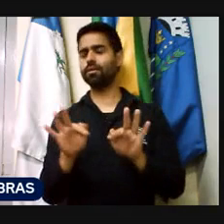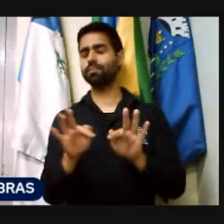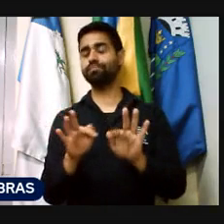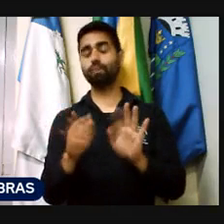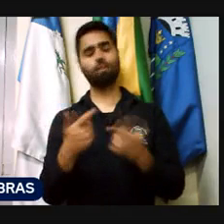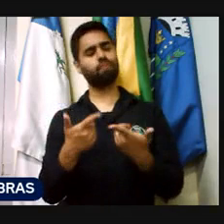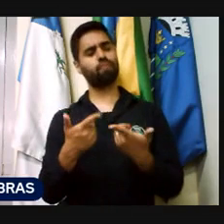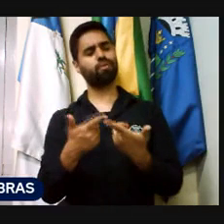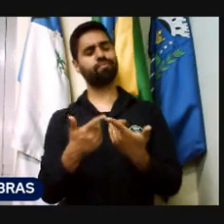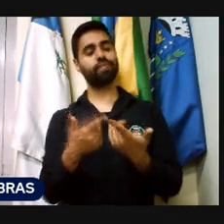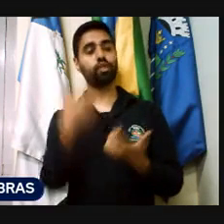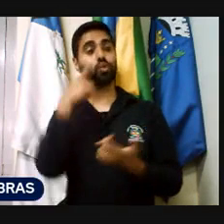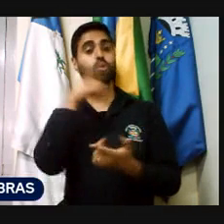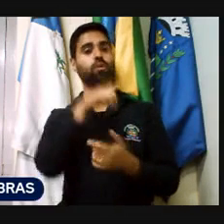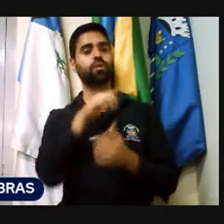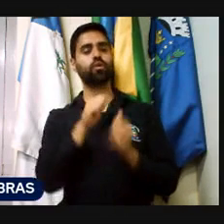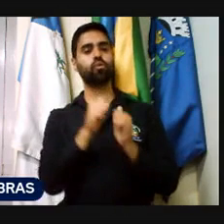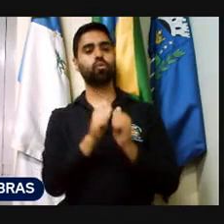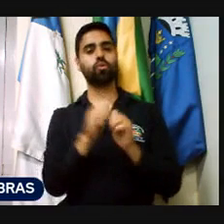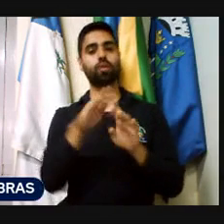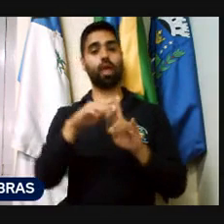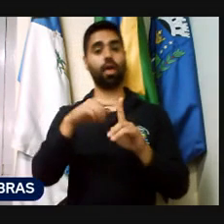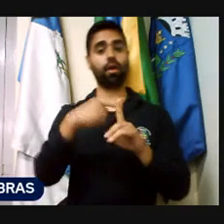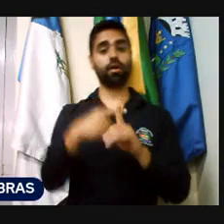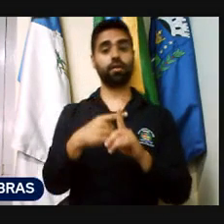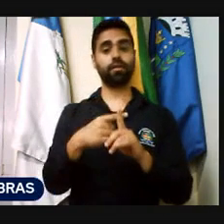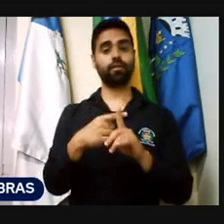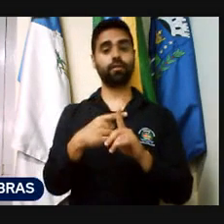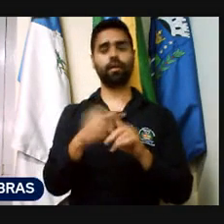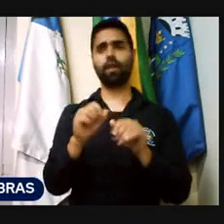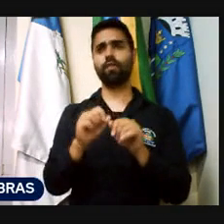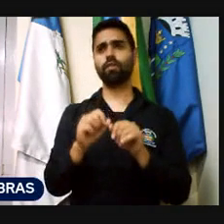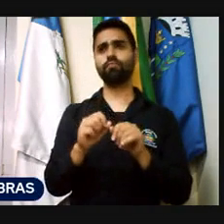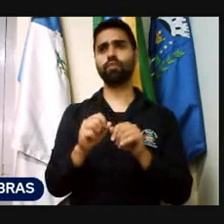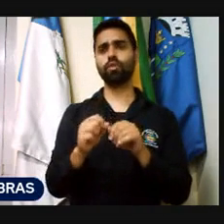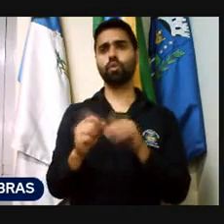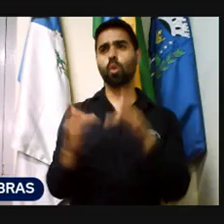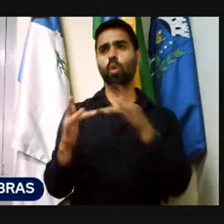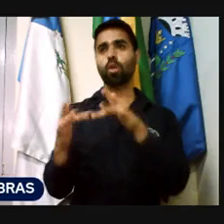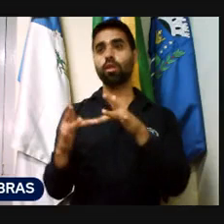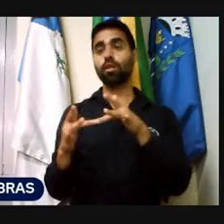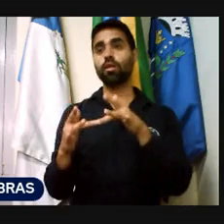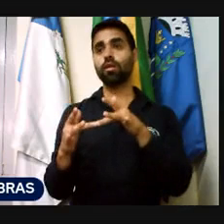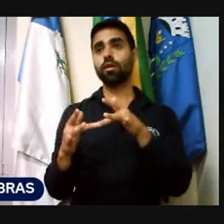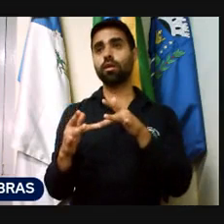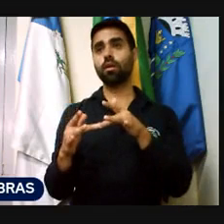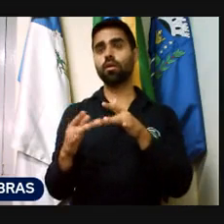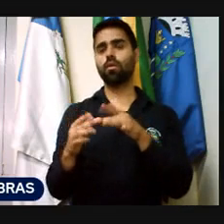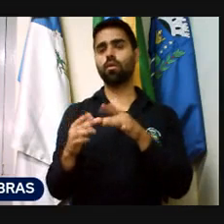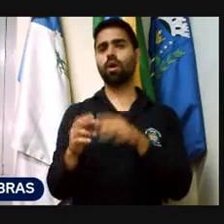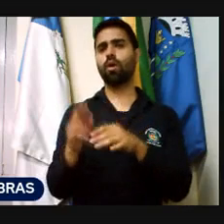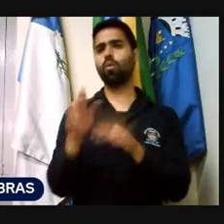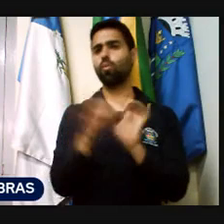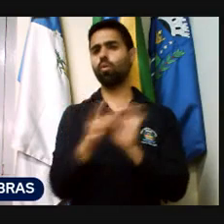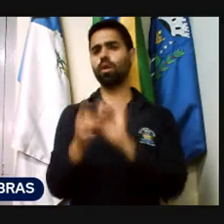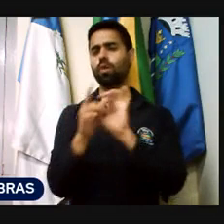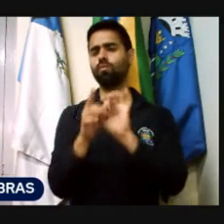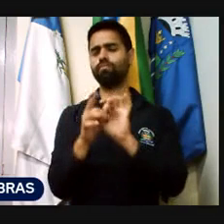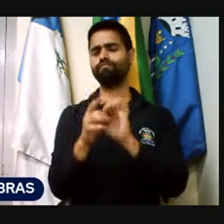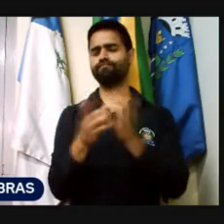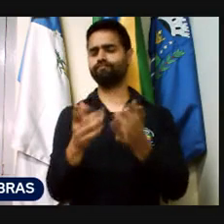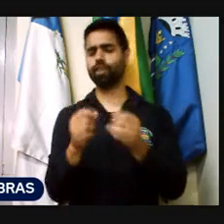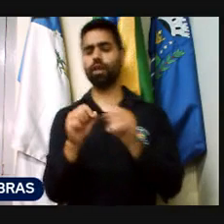conseguimos, junto à Diocese, fazer um contato com a Defensoria Pública da União, onde nós fizemos uma